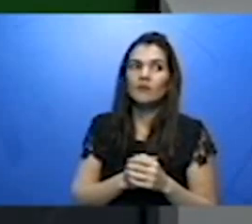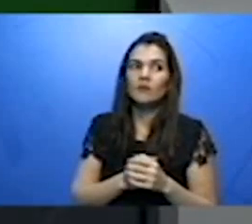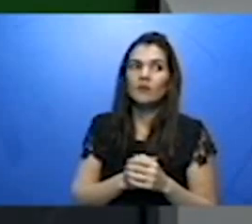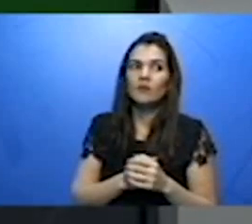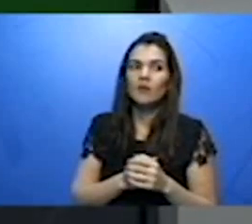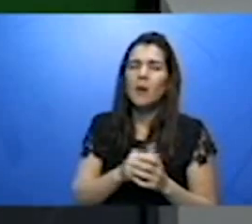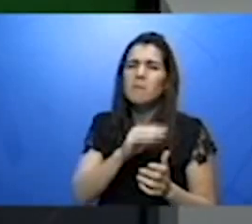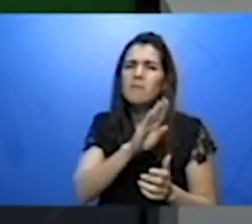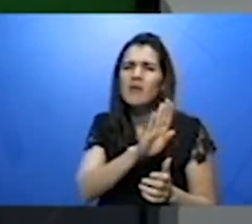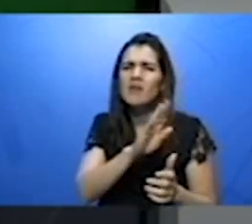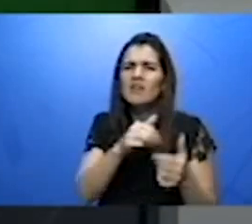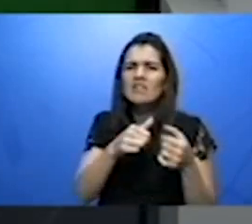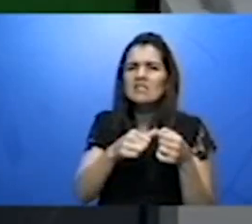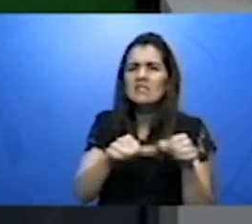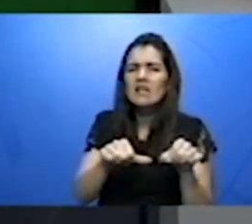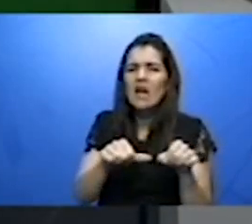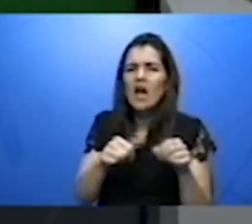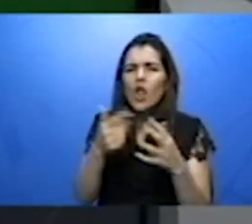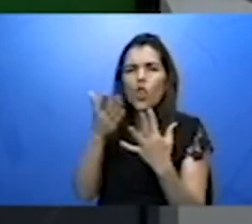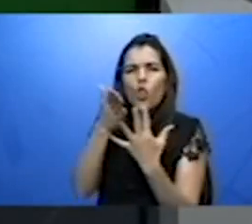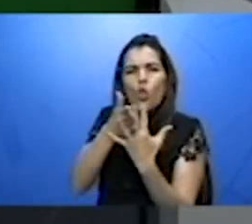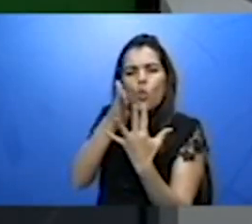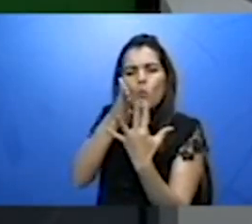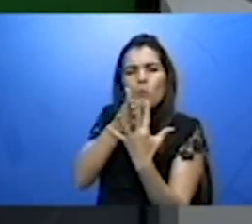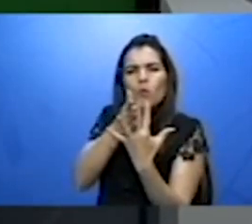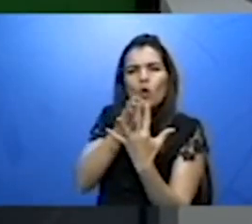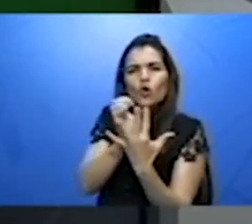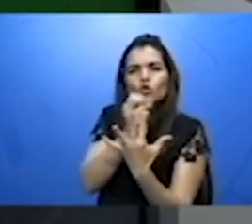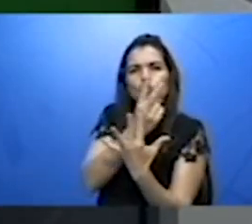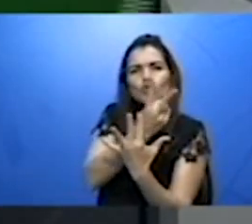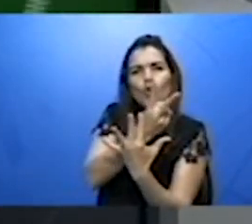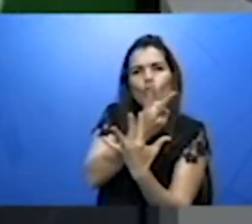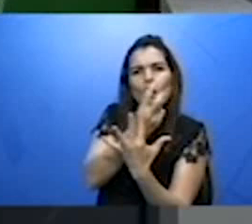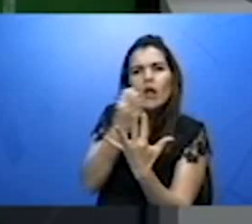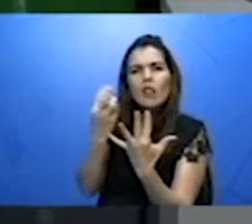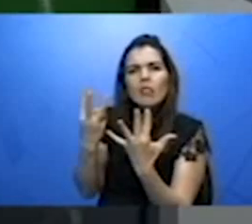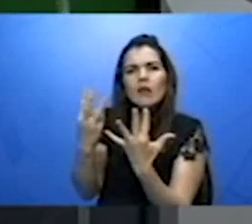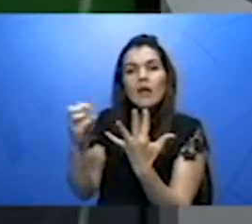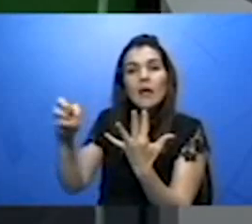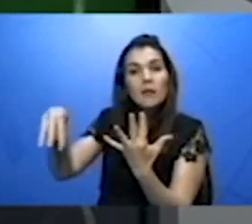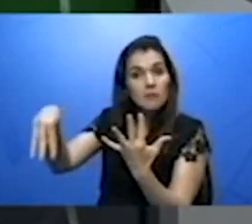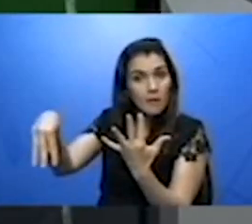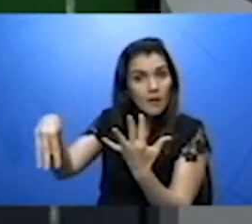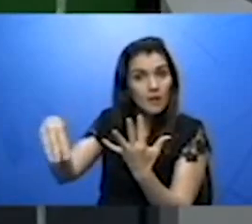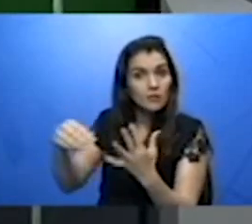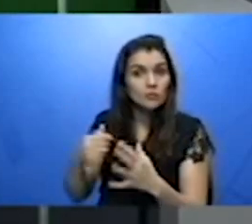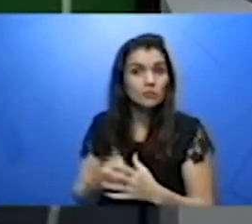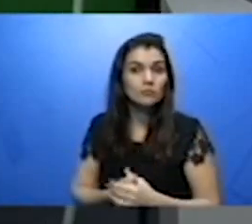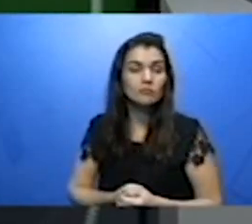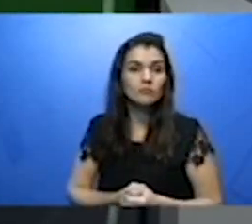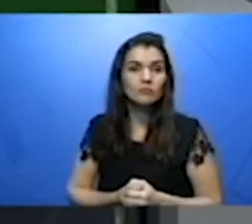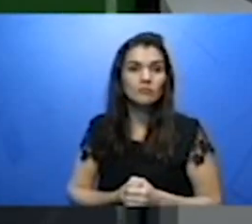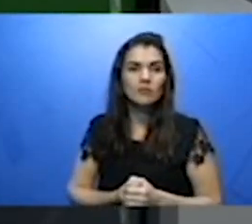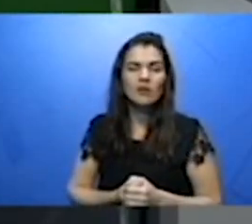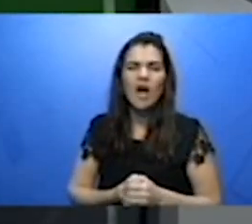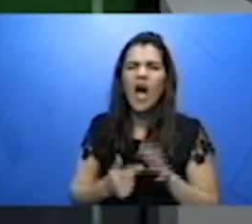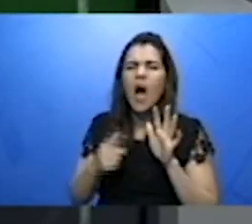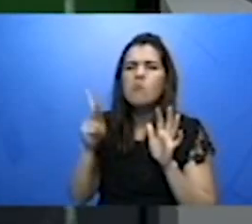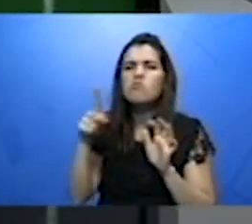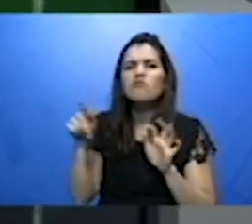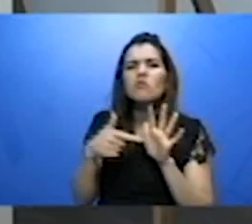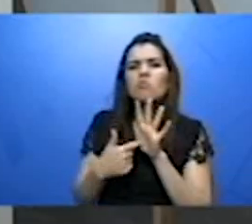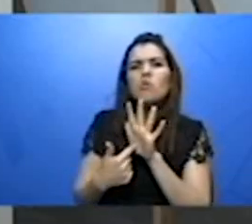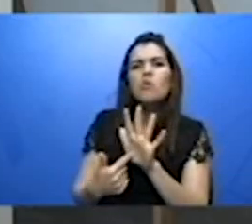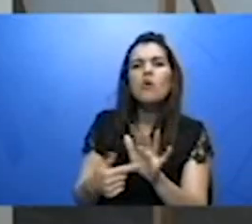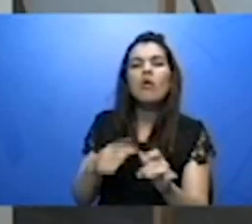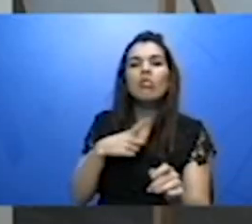entre 2 e 3 M olha essa professora mostrou aqui que essa corda tem um né E